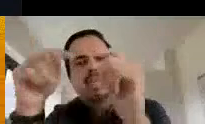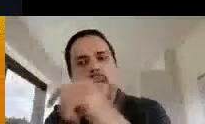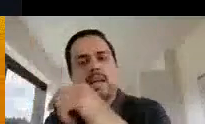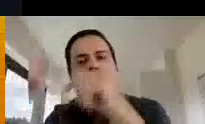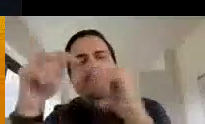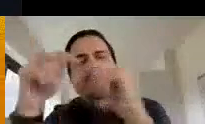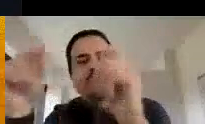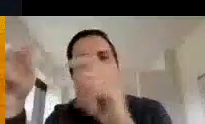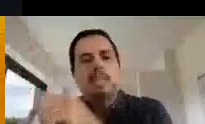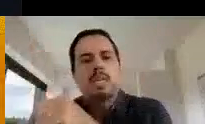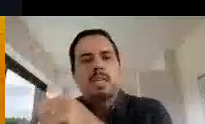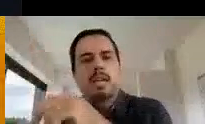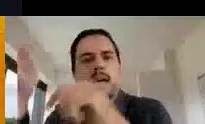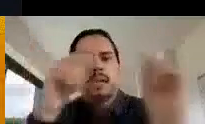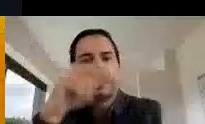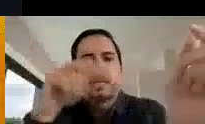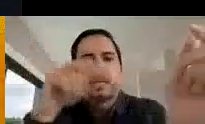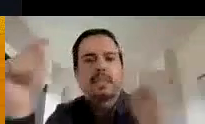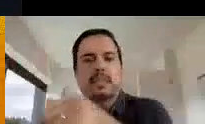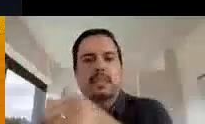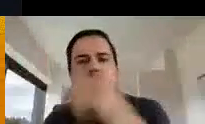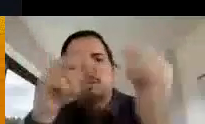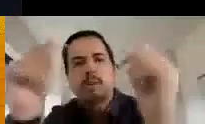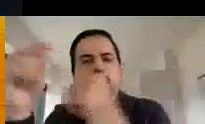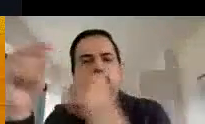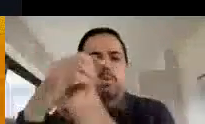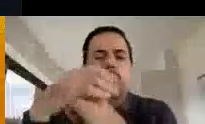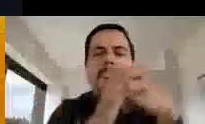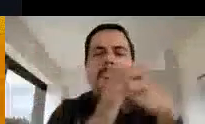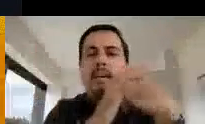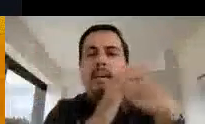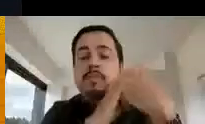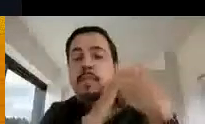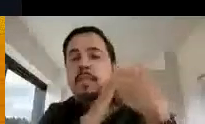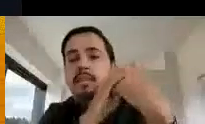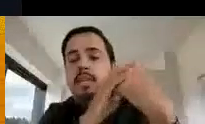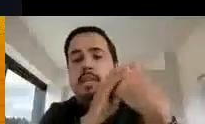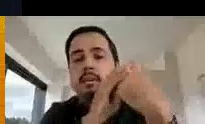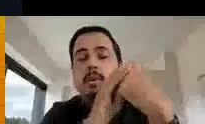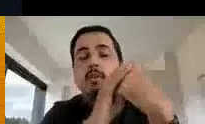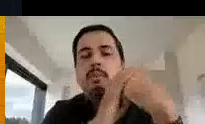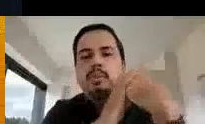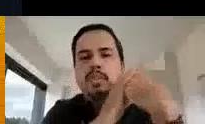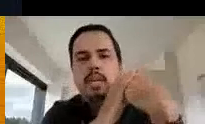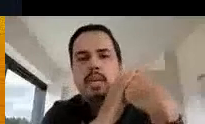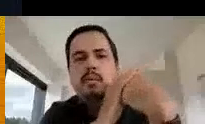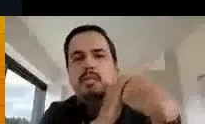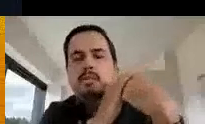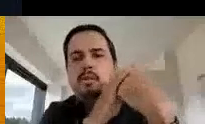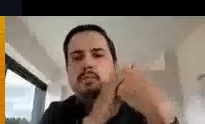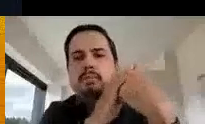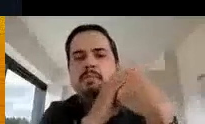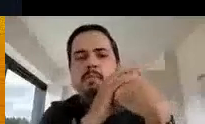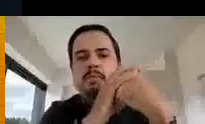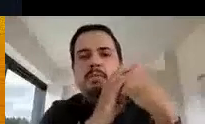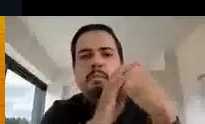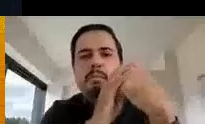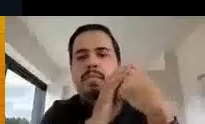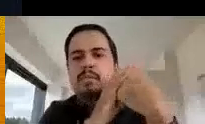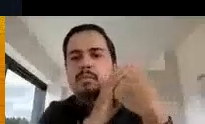serviço de logística que ele está, ao qual ele está atrelado, se é dele, se é terceirizado, como é que funciona. Ele tem que entender como é que o produto vai chegar. Não adianta